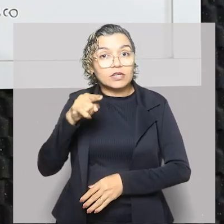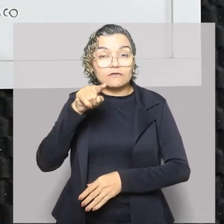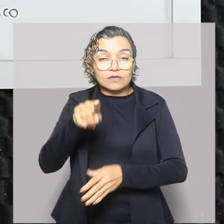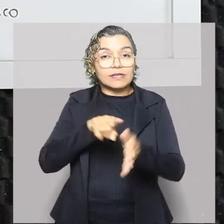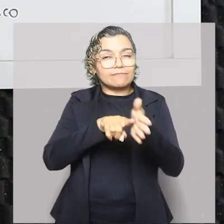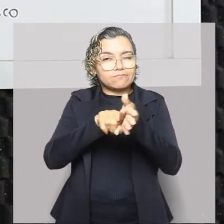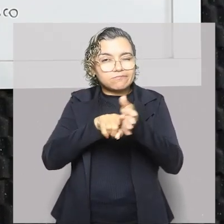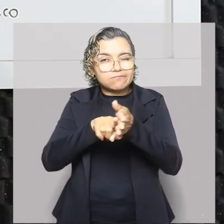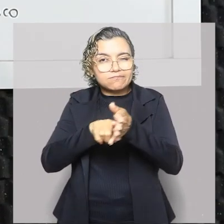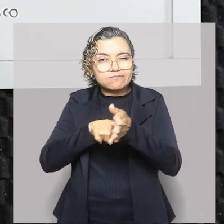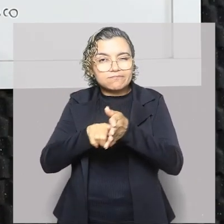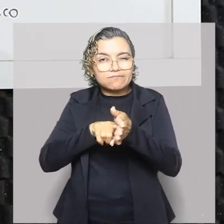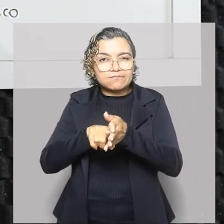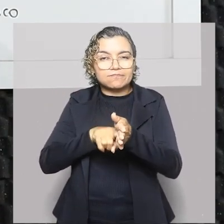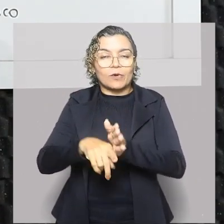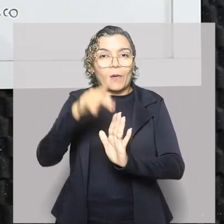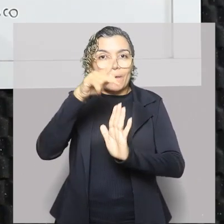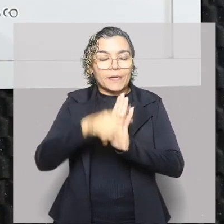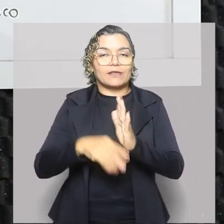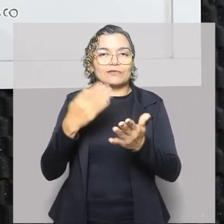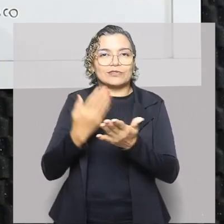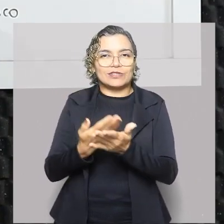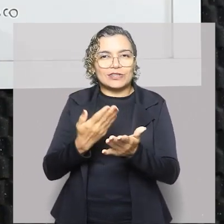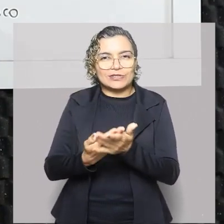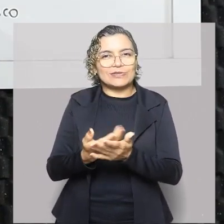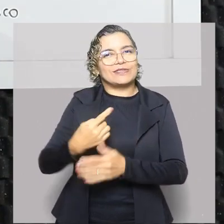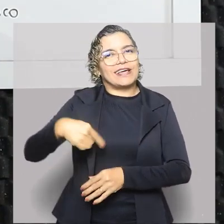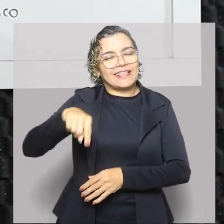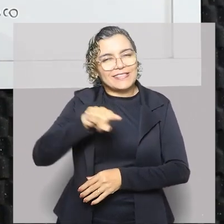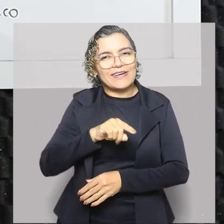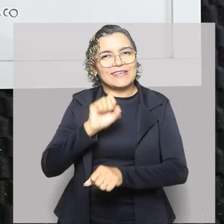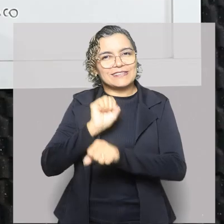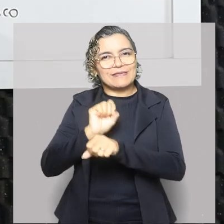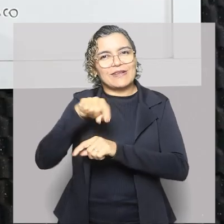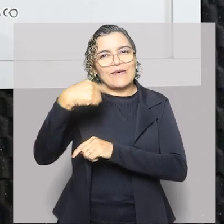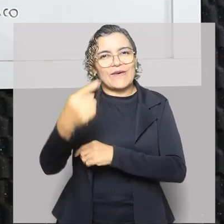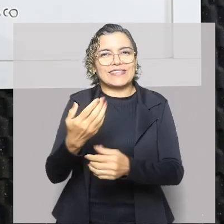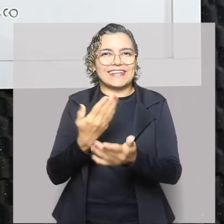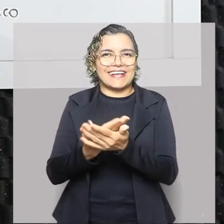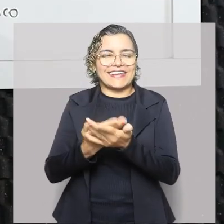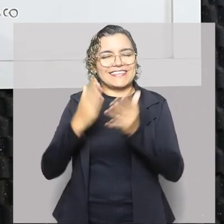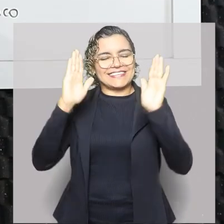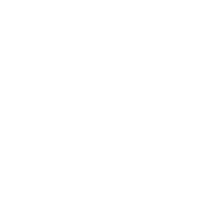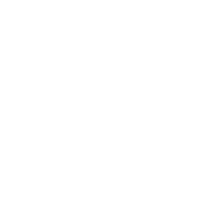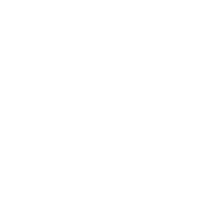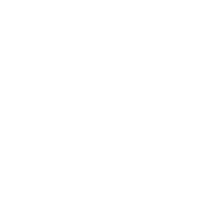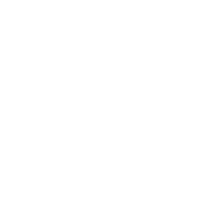para mais informações e a gente também te espera aqui numa próxima aula, tá? Tchau, tchau!